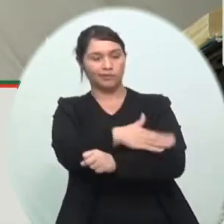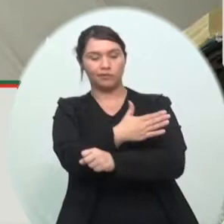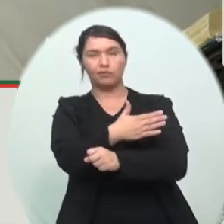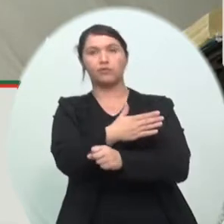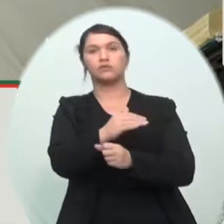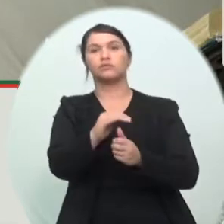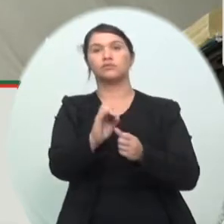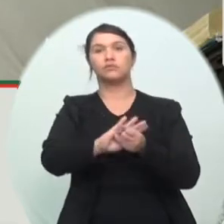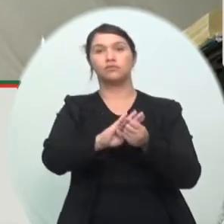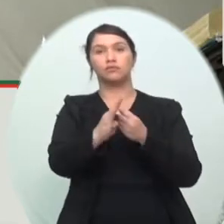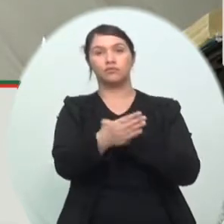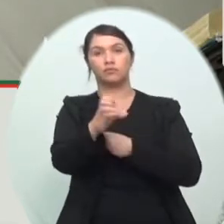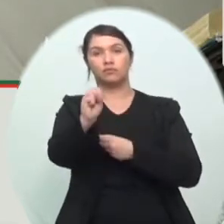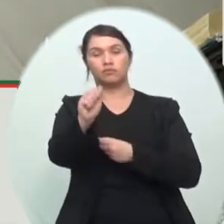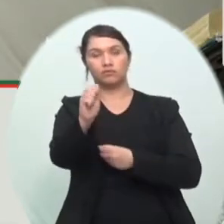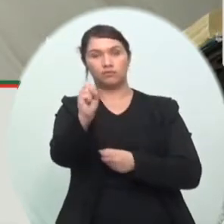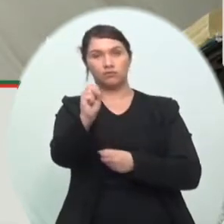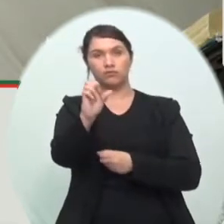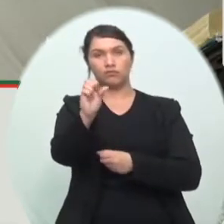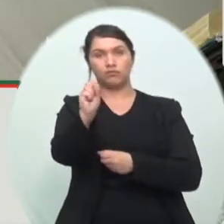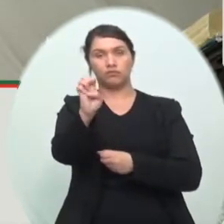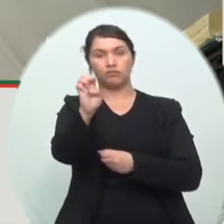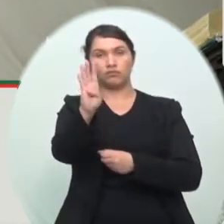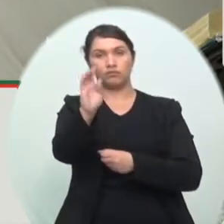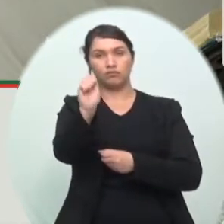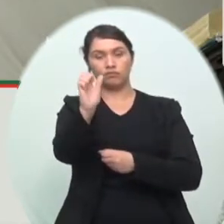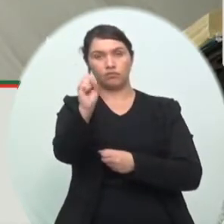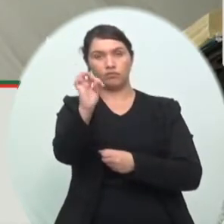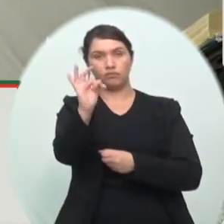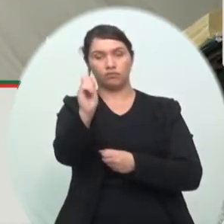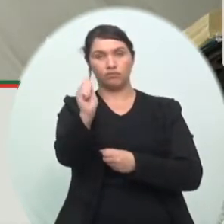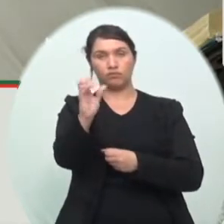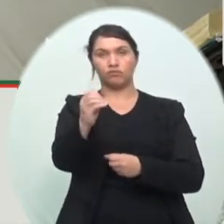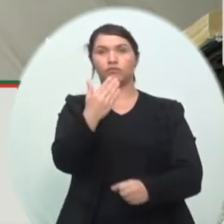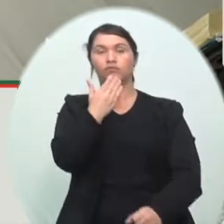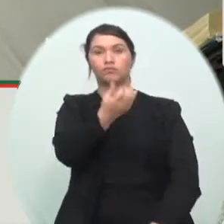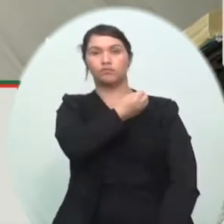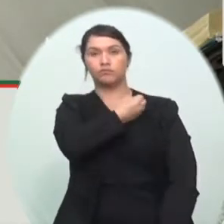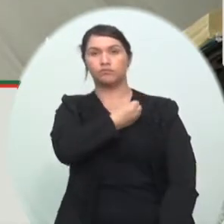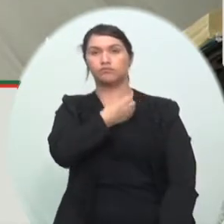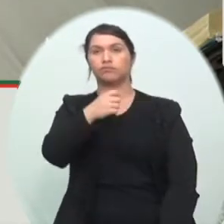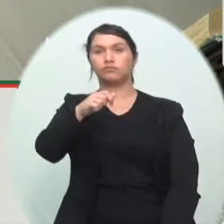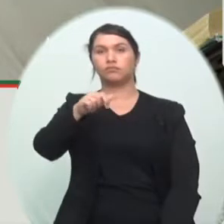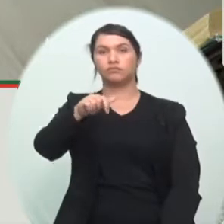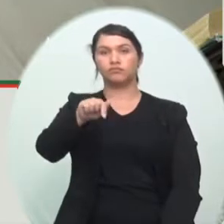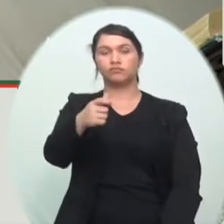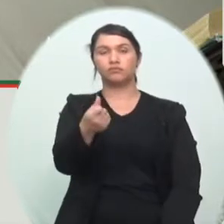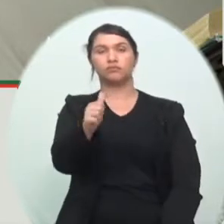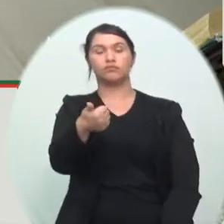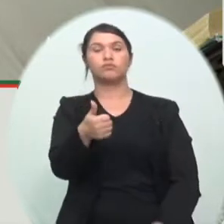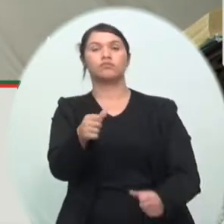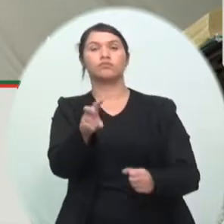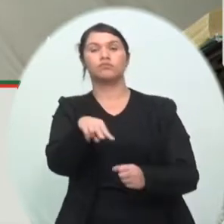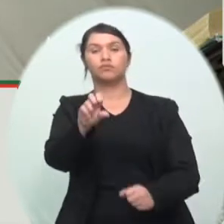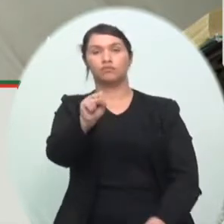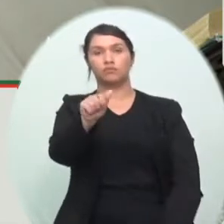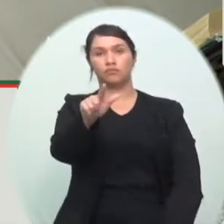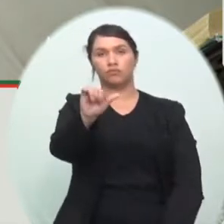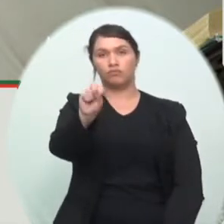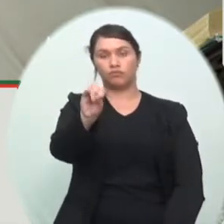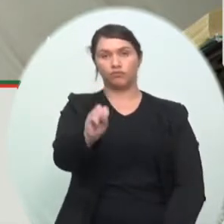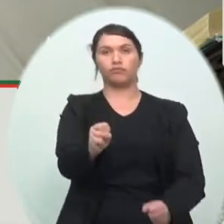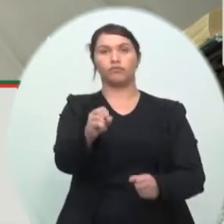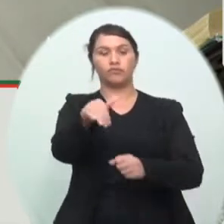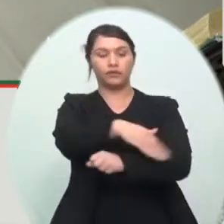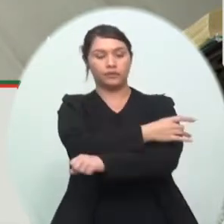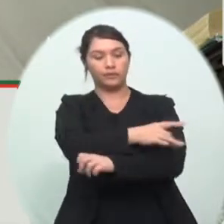São Sebastião. Indicação número 781/18, autoria vereador Salésio Lima, assunto patrulhamento e colocação de material